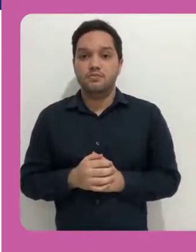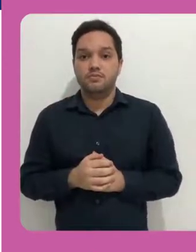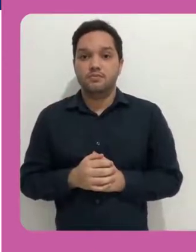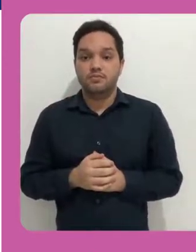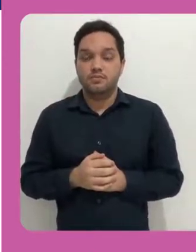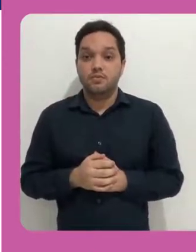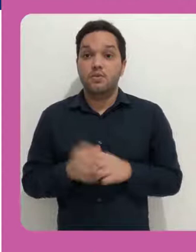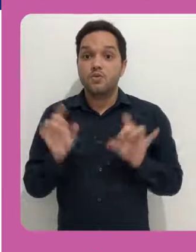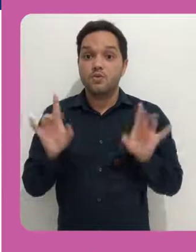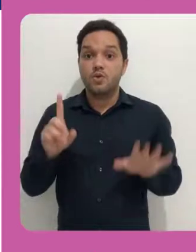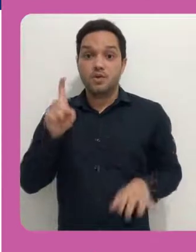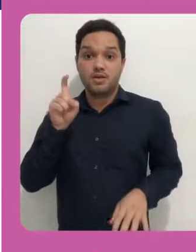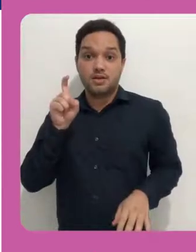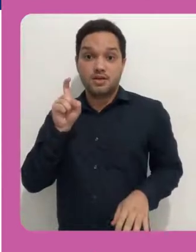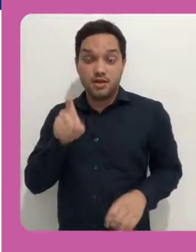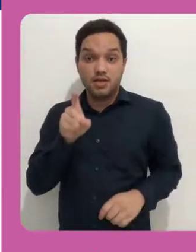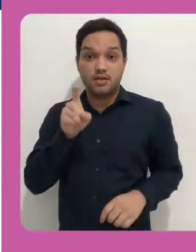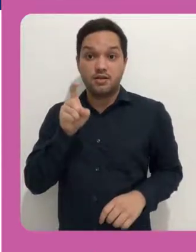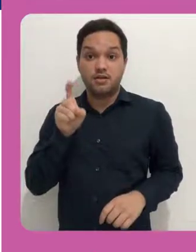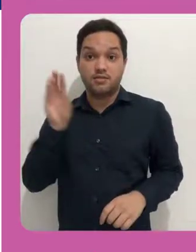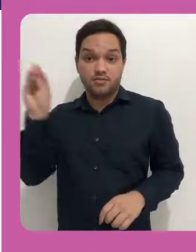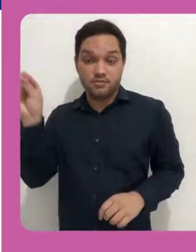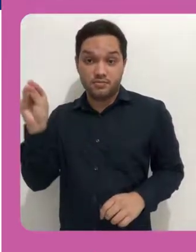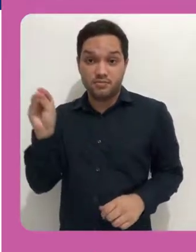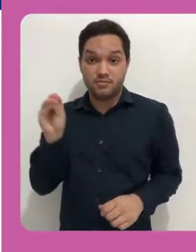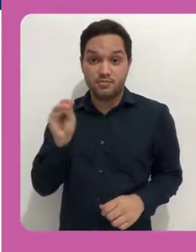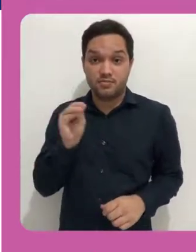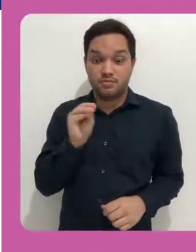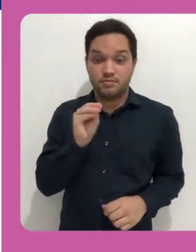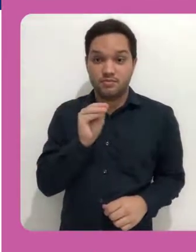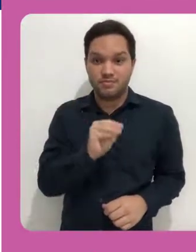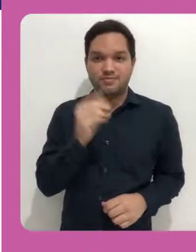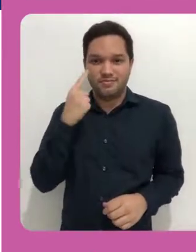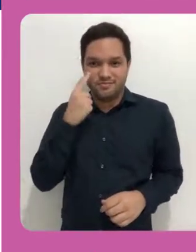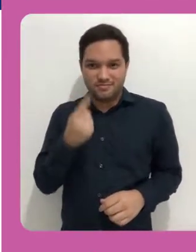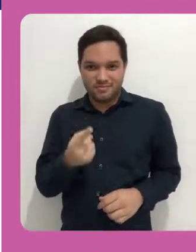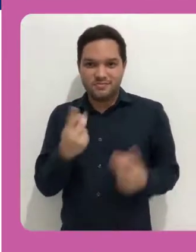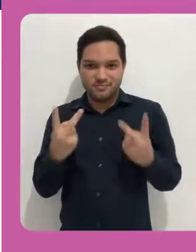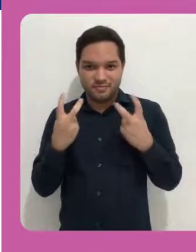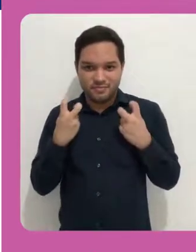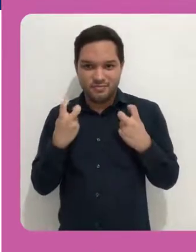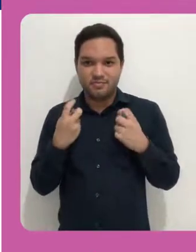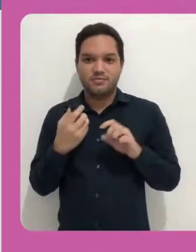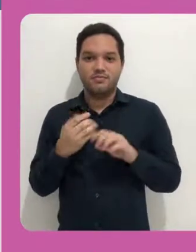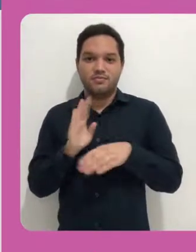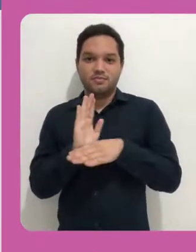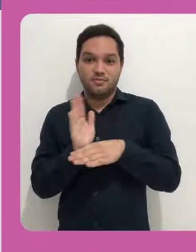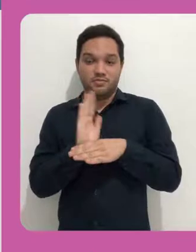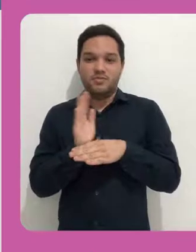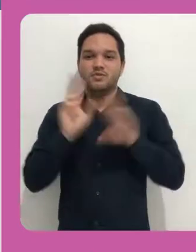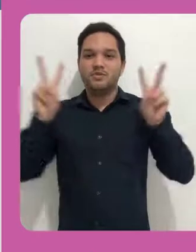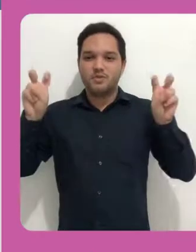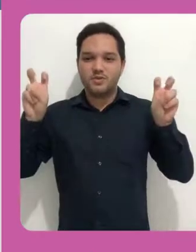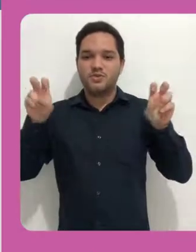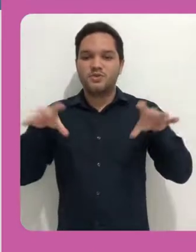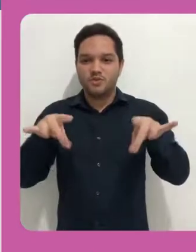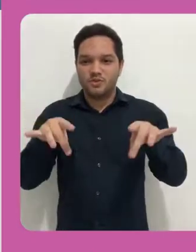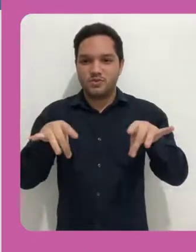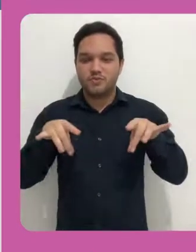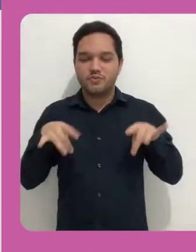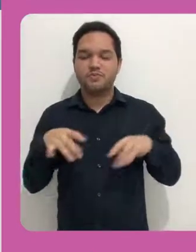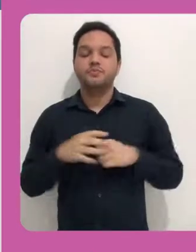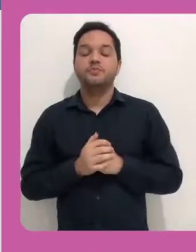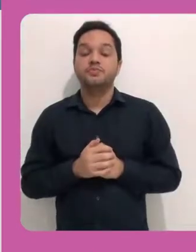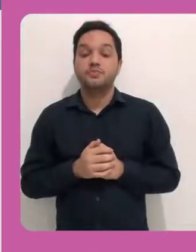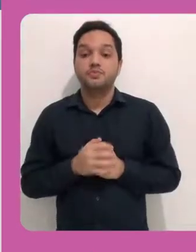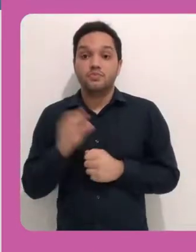lá no vídeo de arquivos, né? Envio de arquivos, você poderia enviar esse ponto zip. Ao